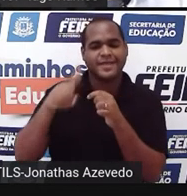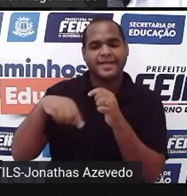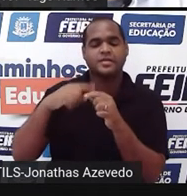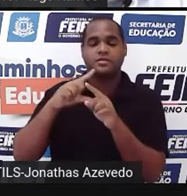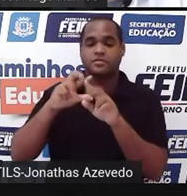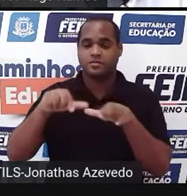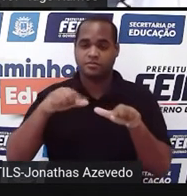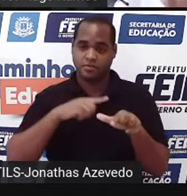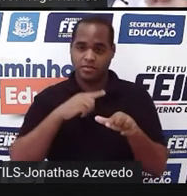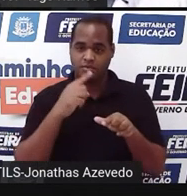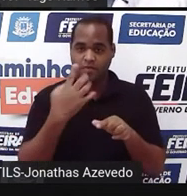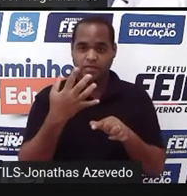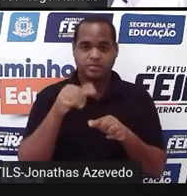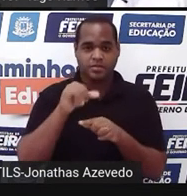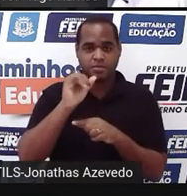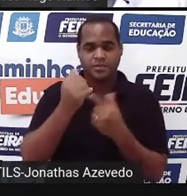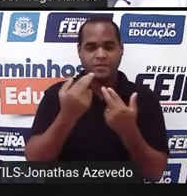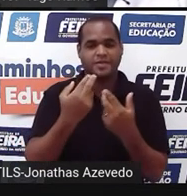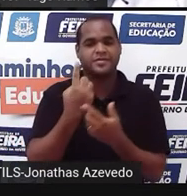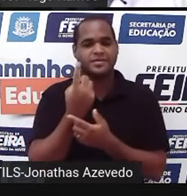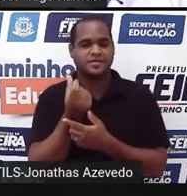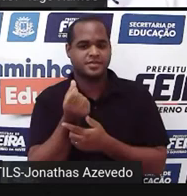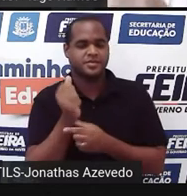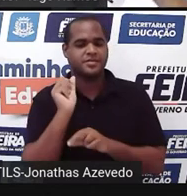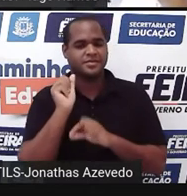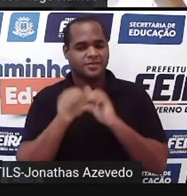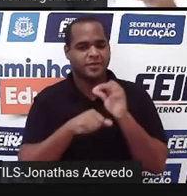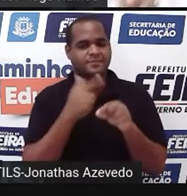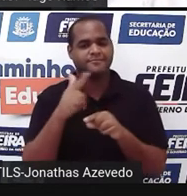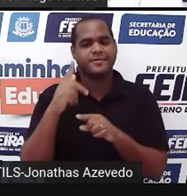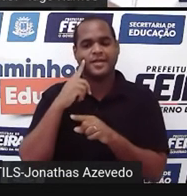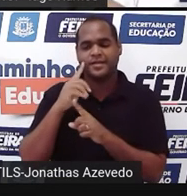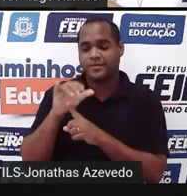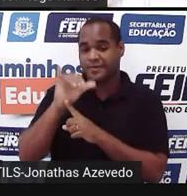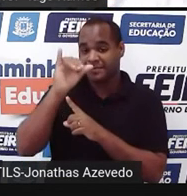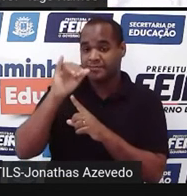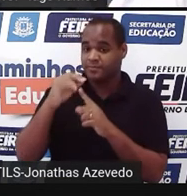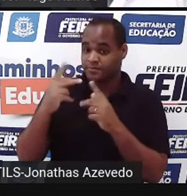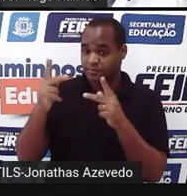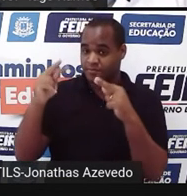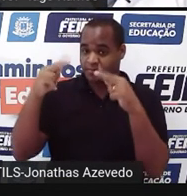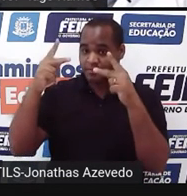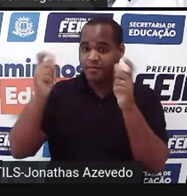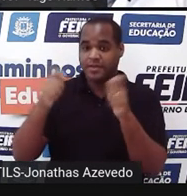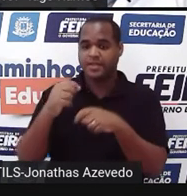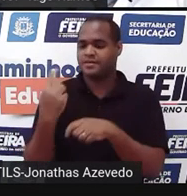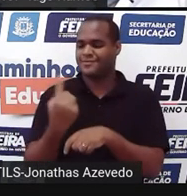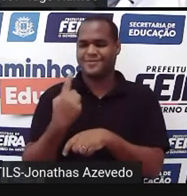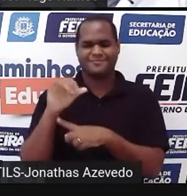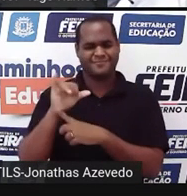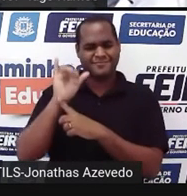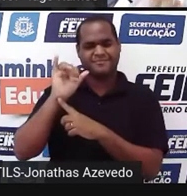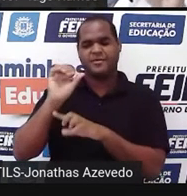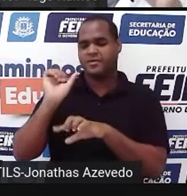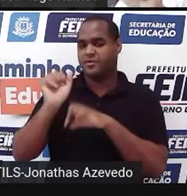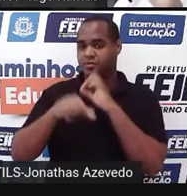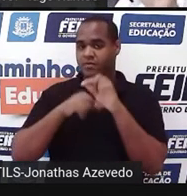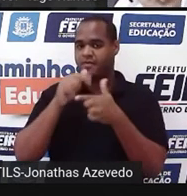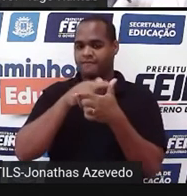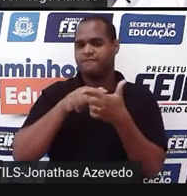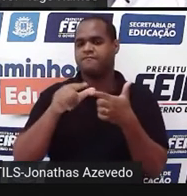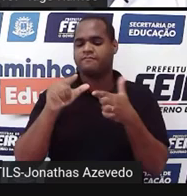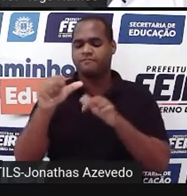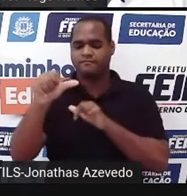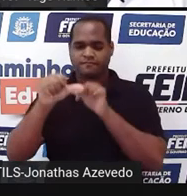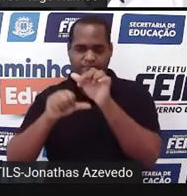4y = 16 esse quatro multiplicar Y se eu tiro ele da lei para deixar o y sozinho ele a visão